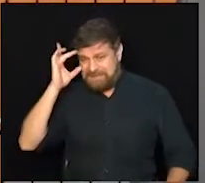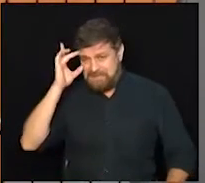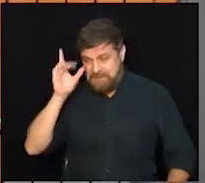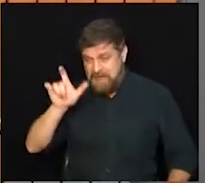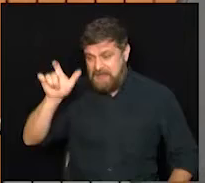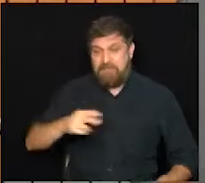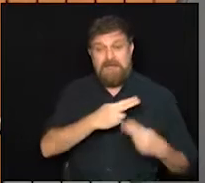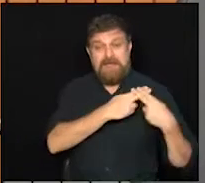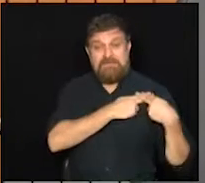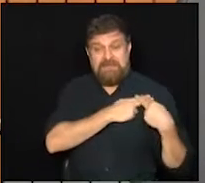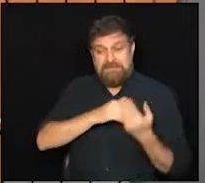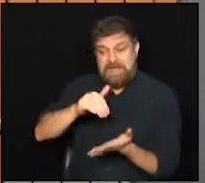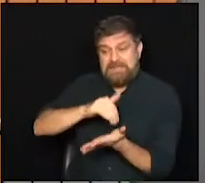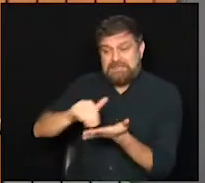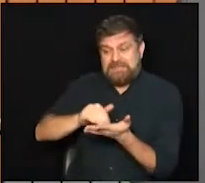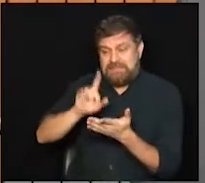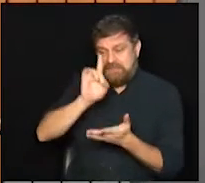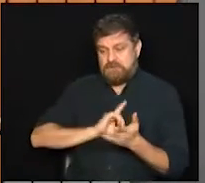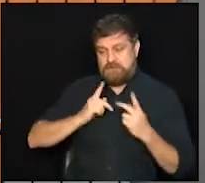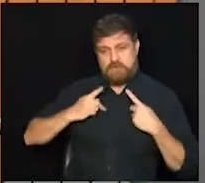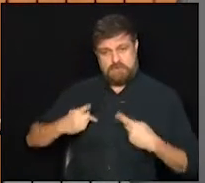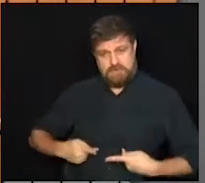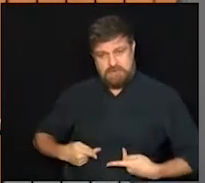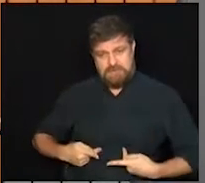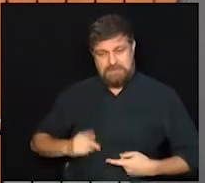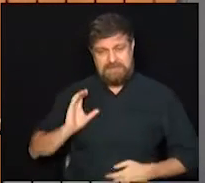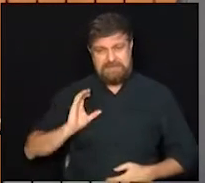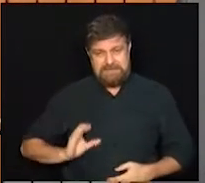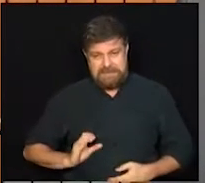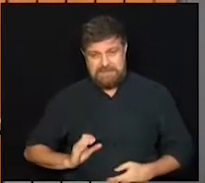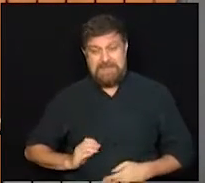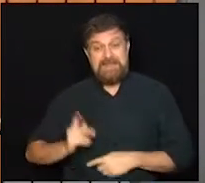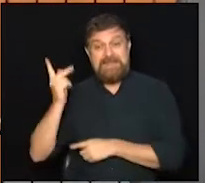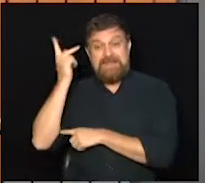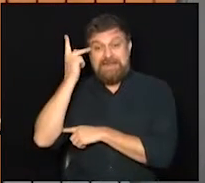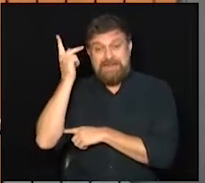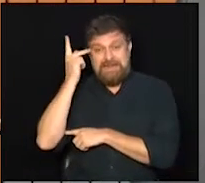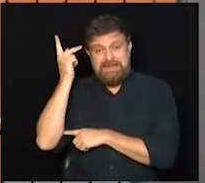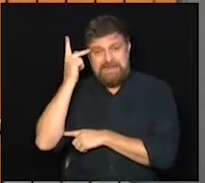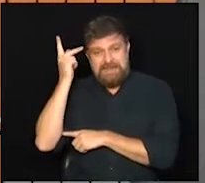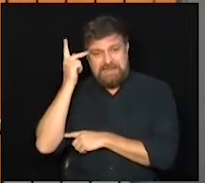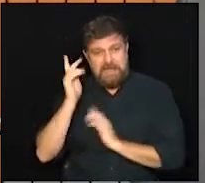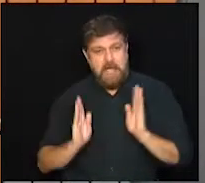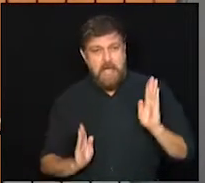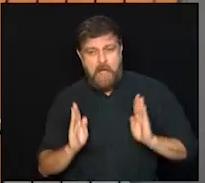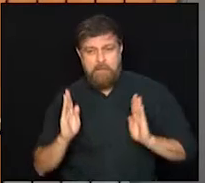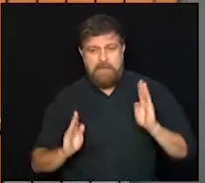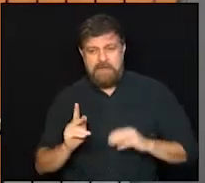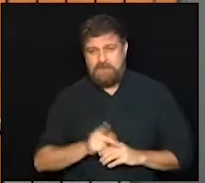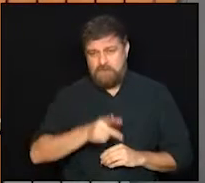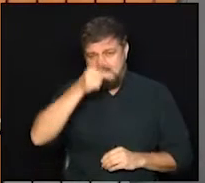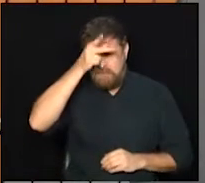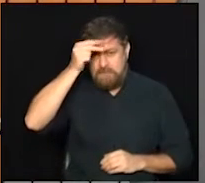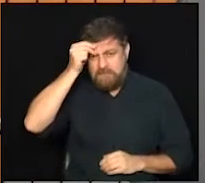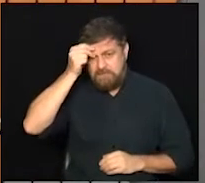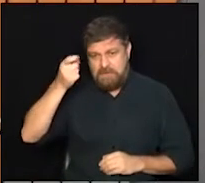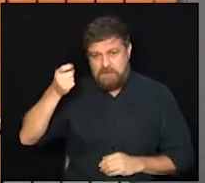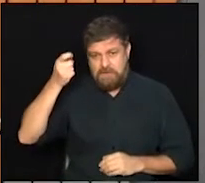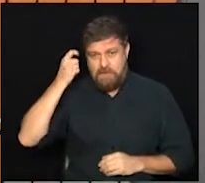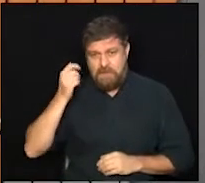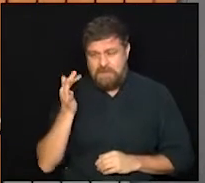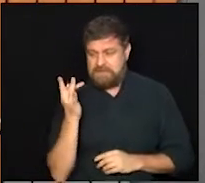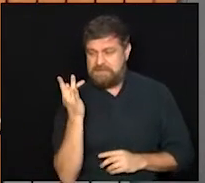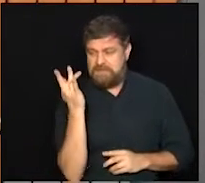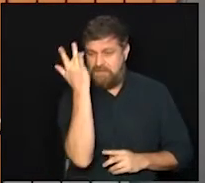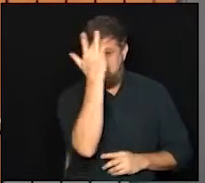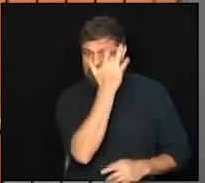Secretaria de Direitos Humanos e Cidadania de São Paulo, durante a gestão do ex-prefeito Fernando Haddad.